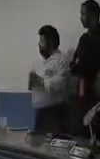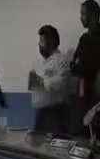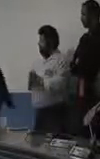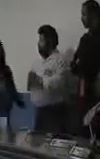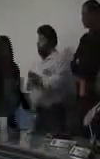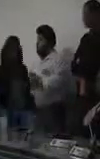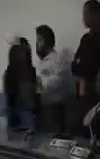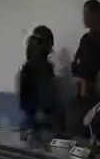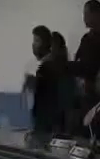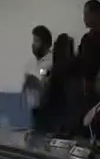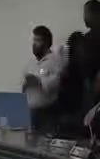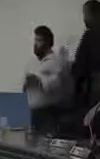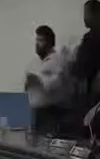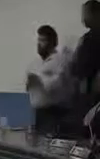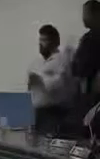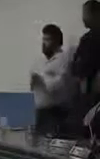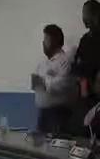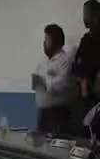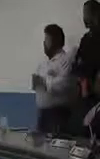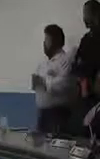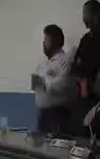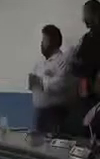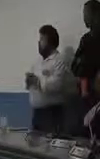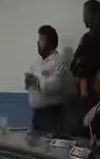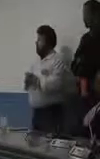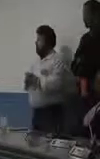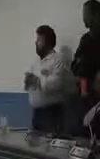Em discussão ainda? Em votação,